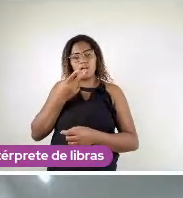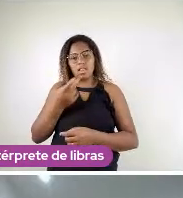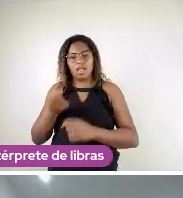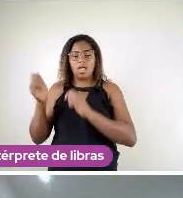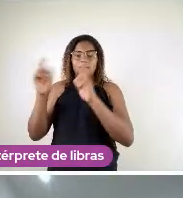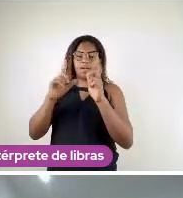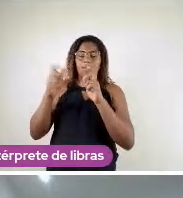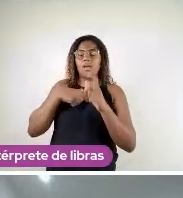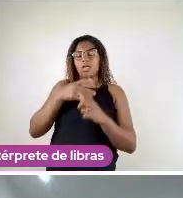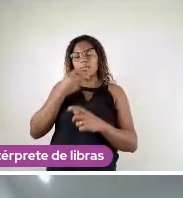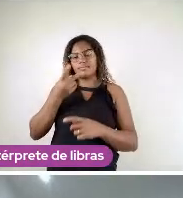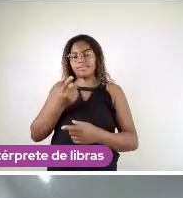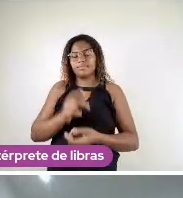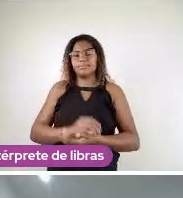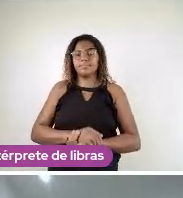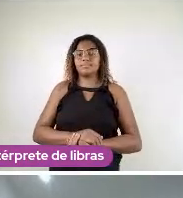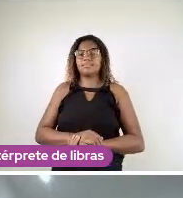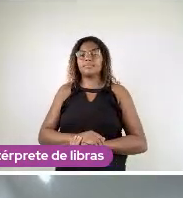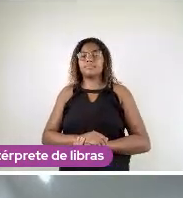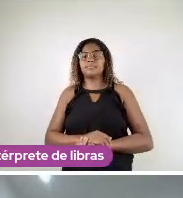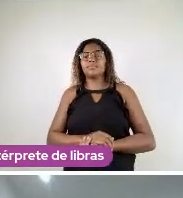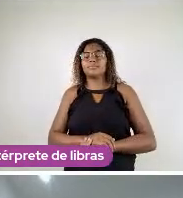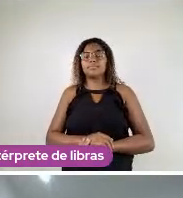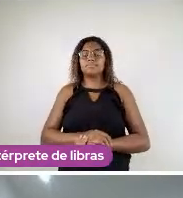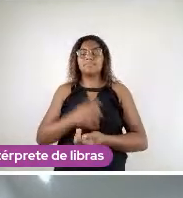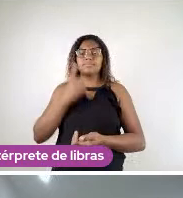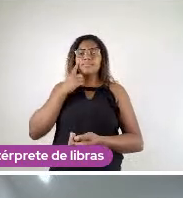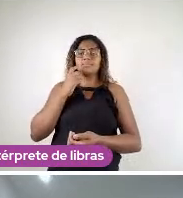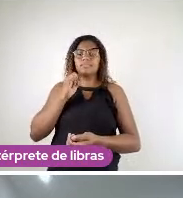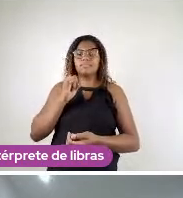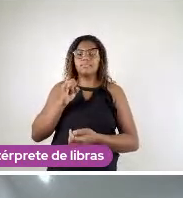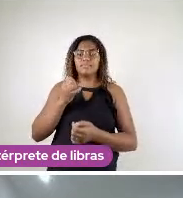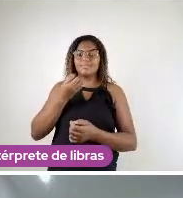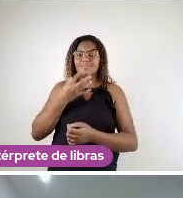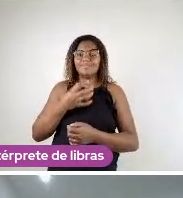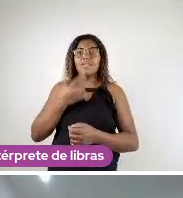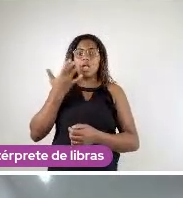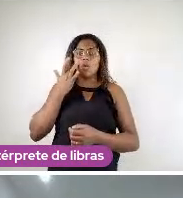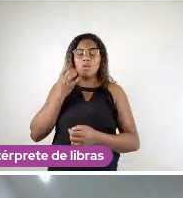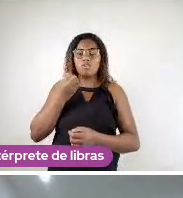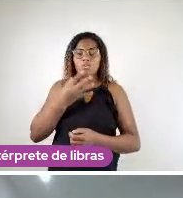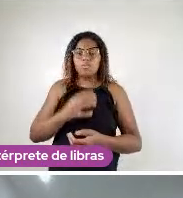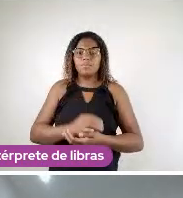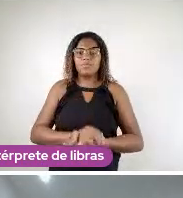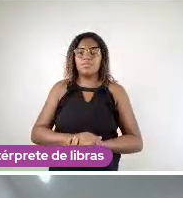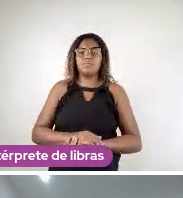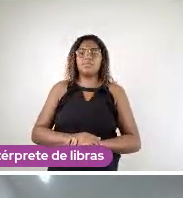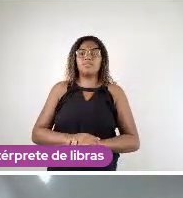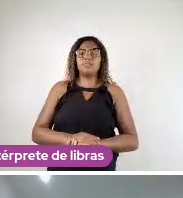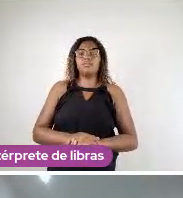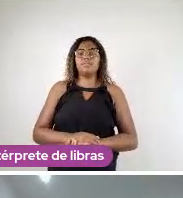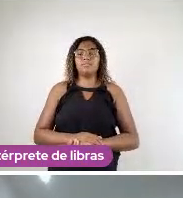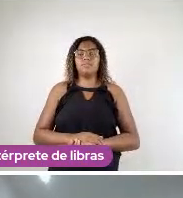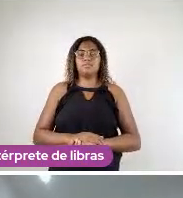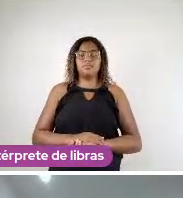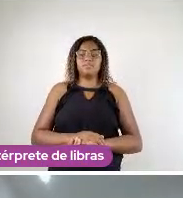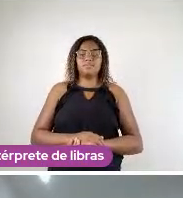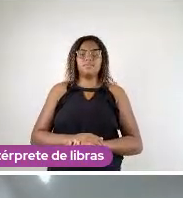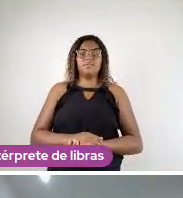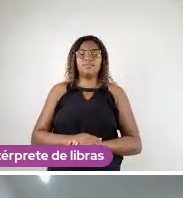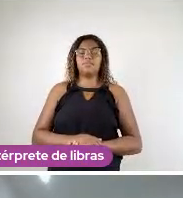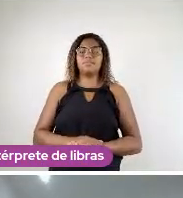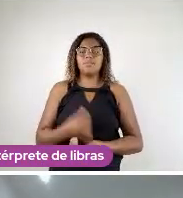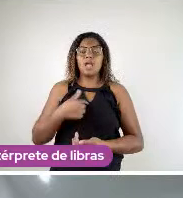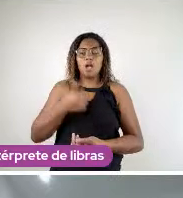passando. Deixa eu ver se vai funcionar. Acho que está rodando. Então, a primeira política